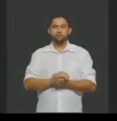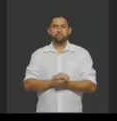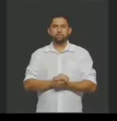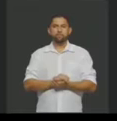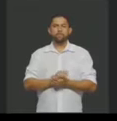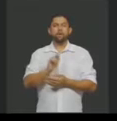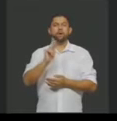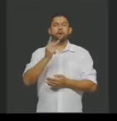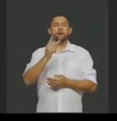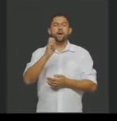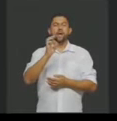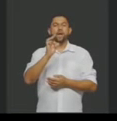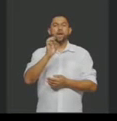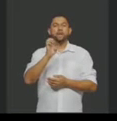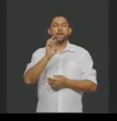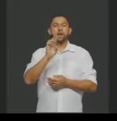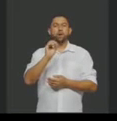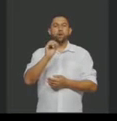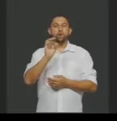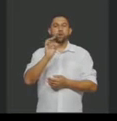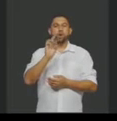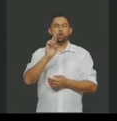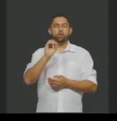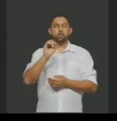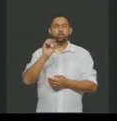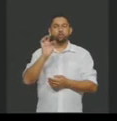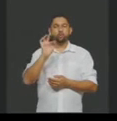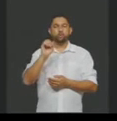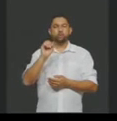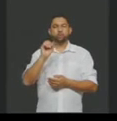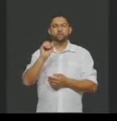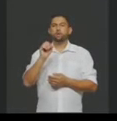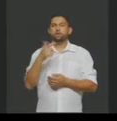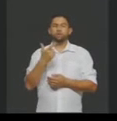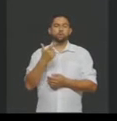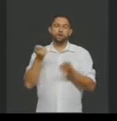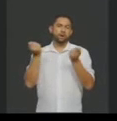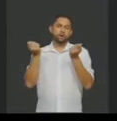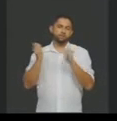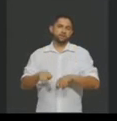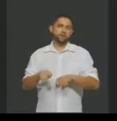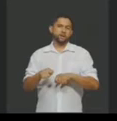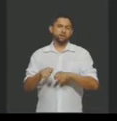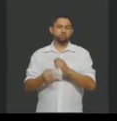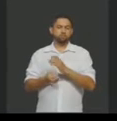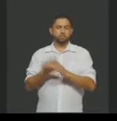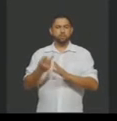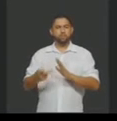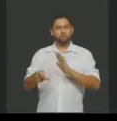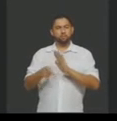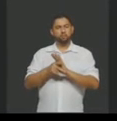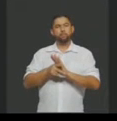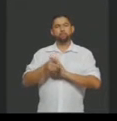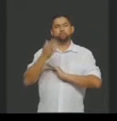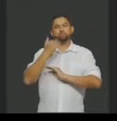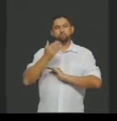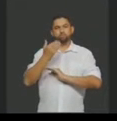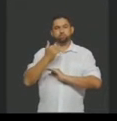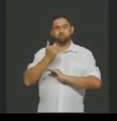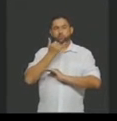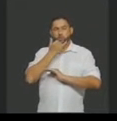heterótrofos, ou seja, eles não são capazes de produzir o próprio alimento. Existem protozoários de vida